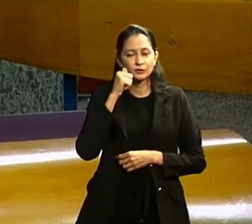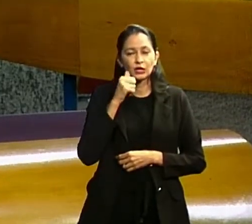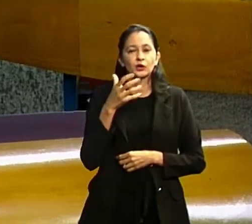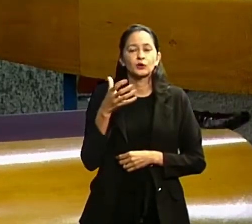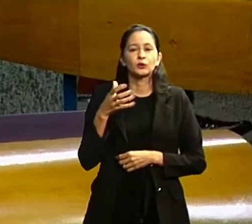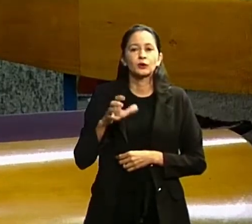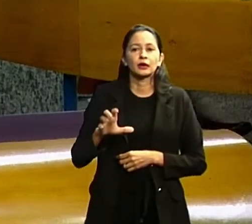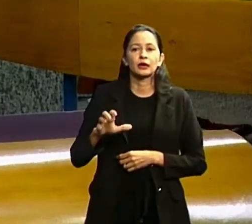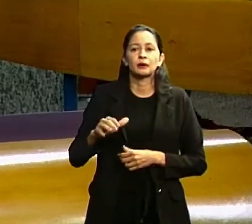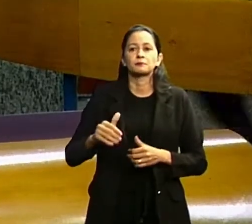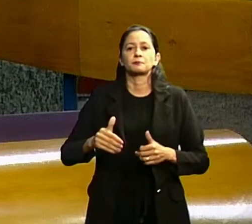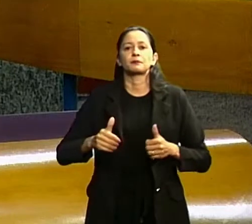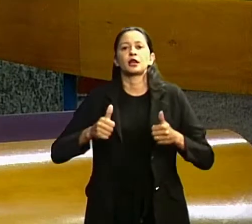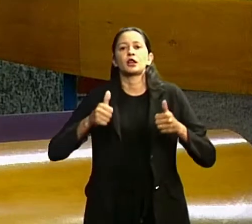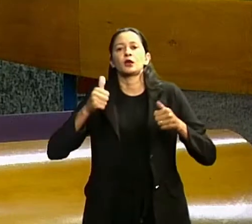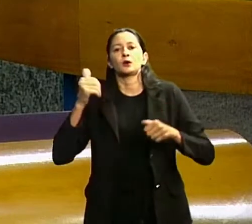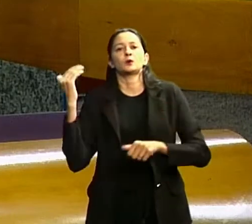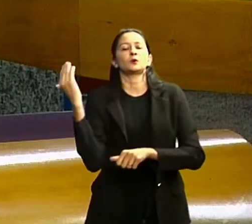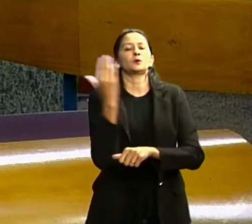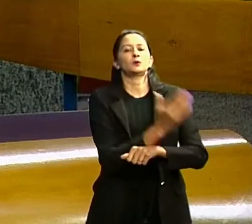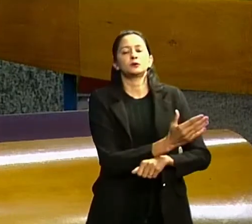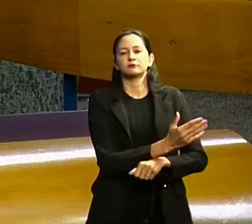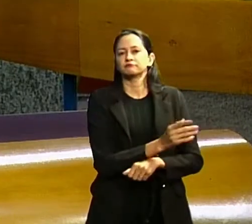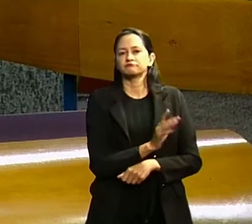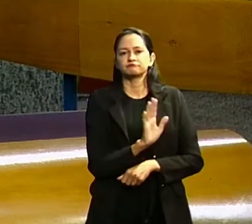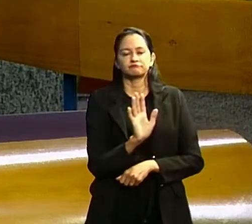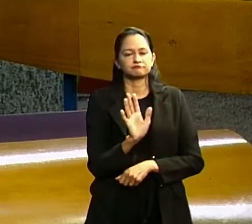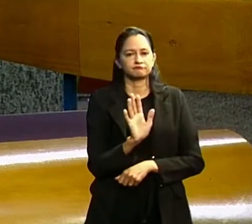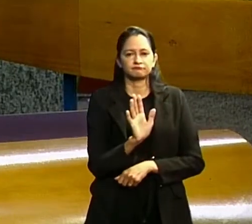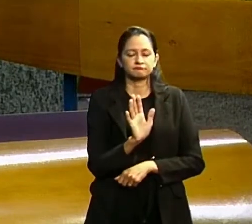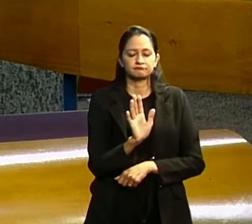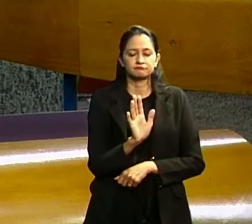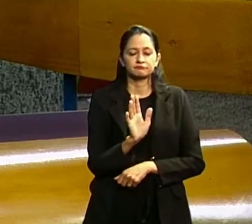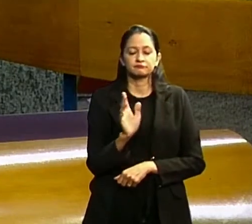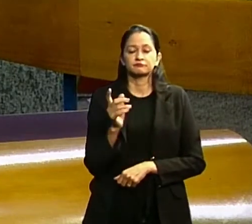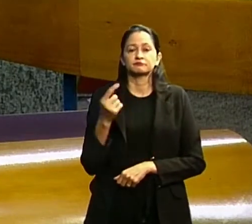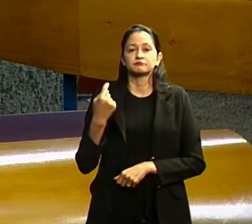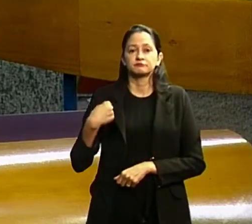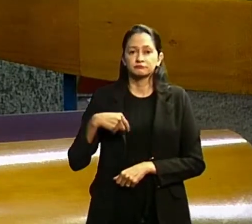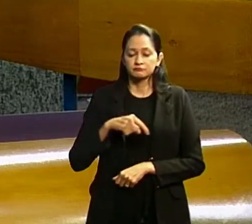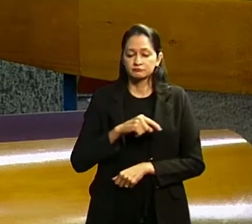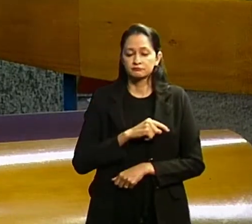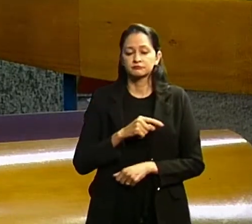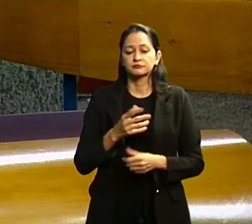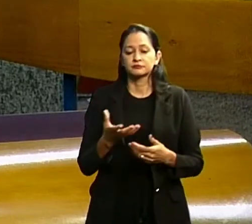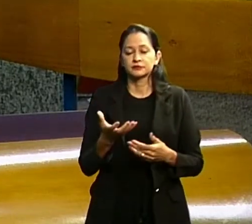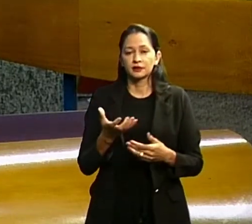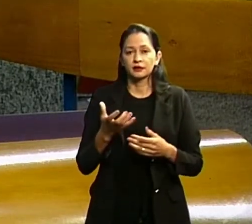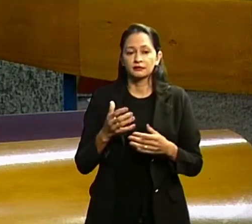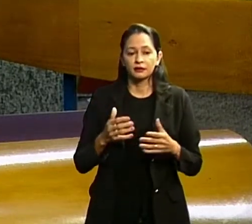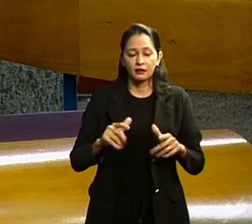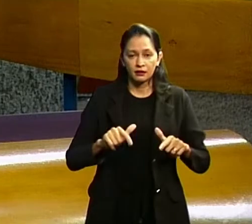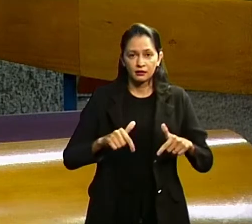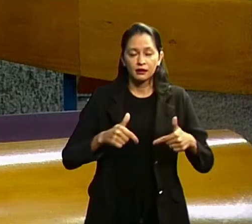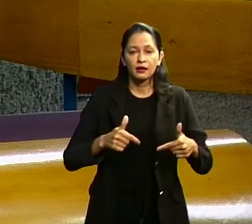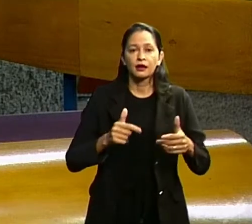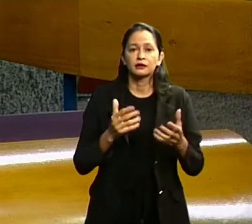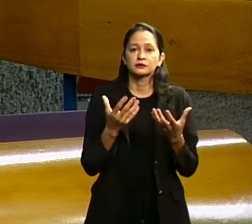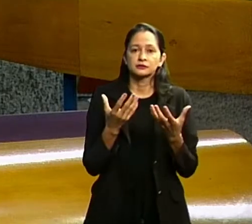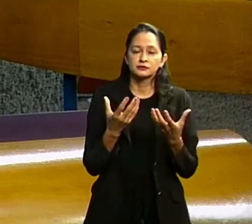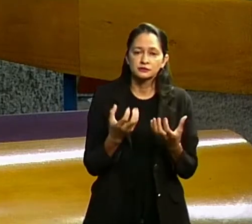não queremos ser melhor que ninguém. Nós nos colocamos à disposição para estar ali ao